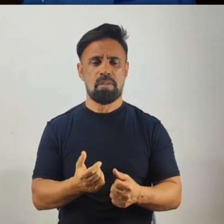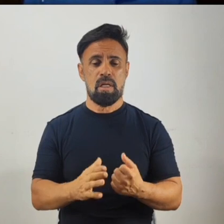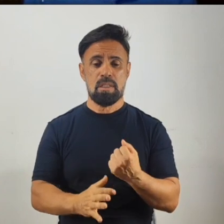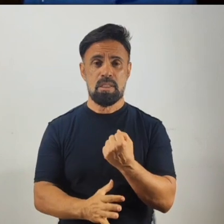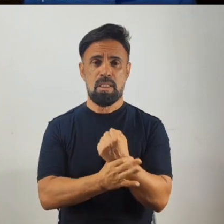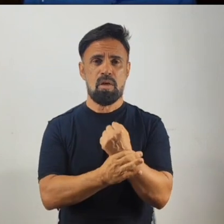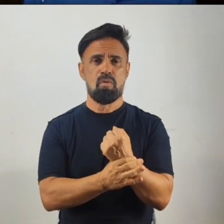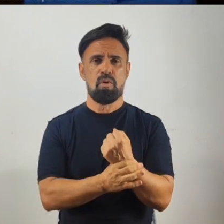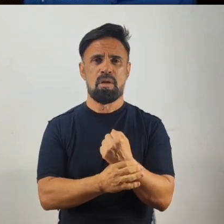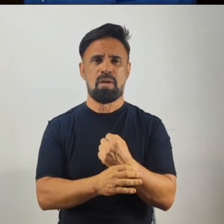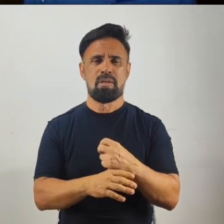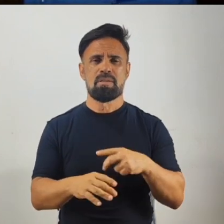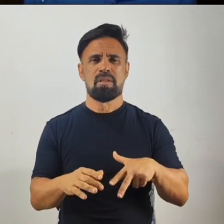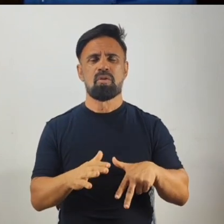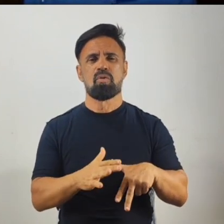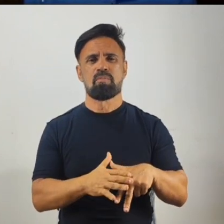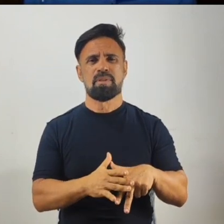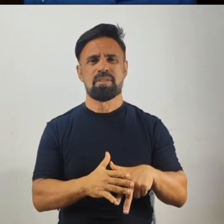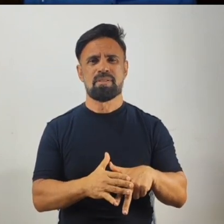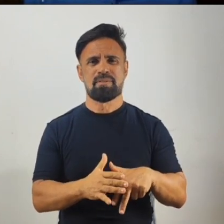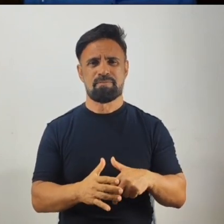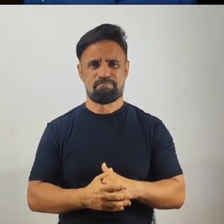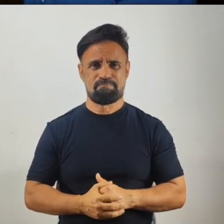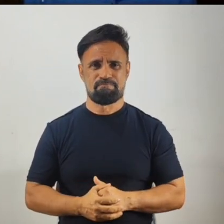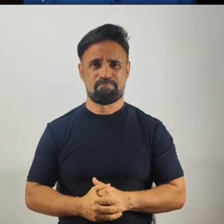práticas para a segurança do paciente.